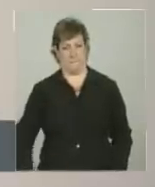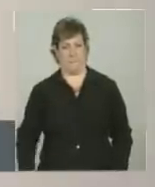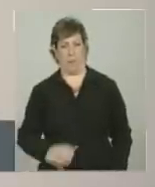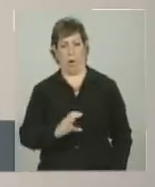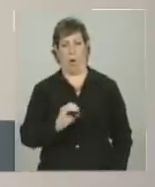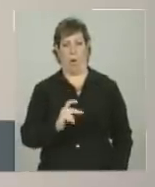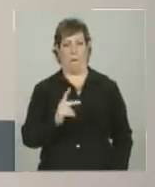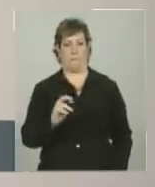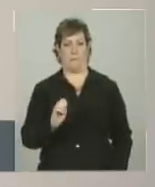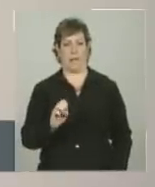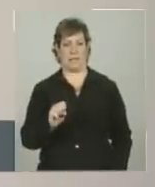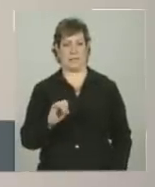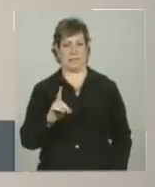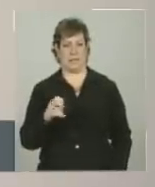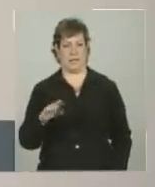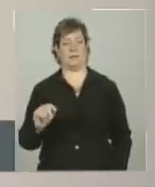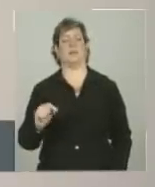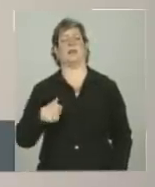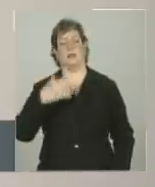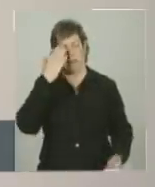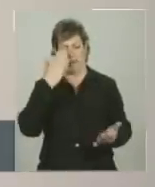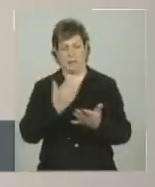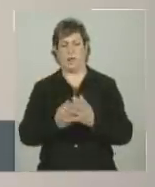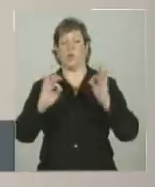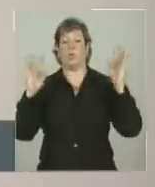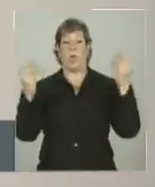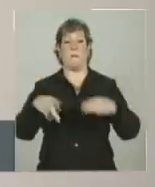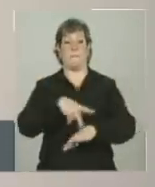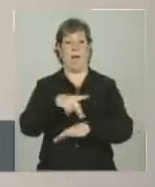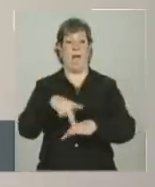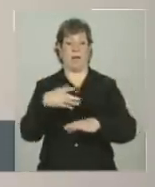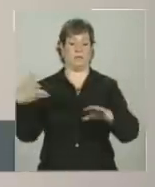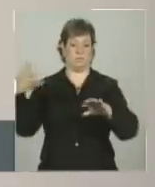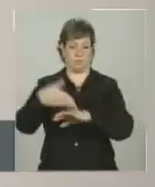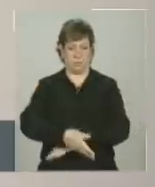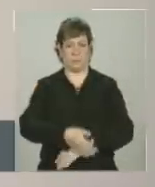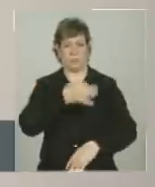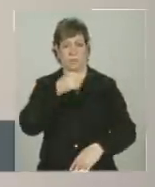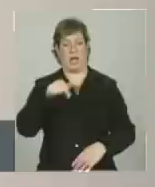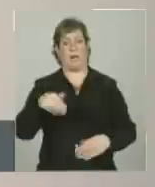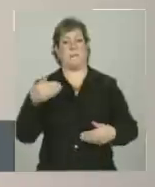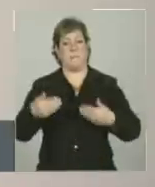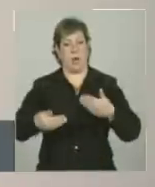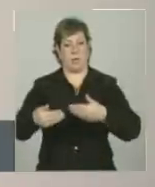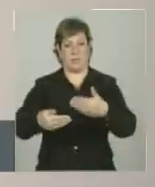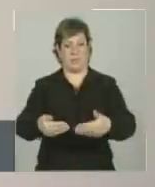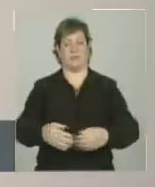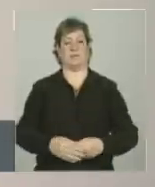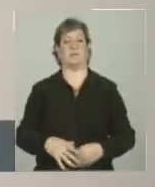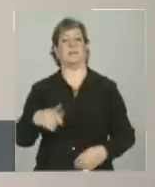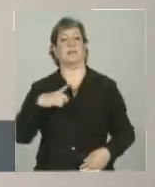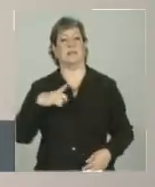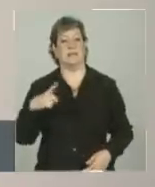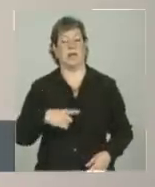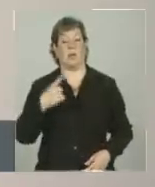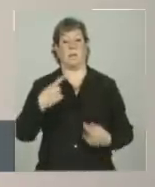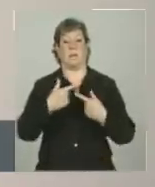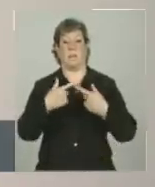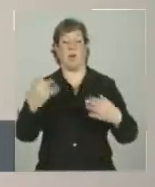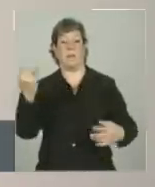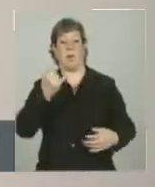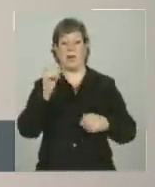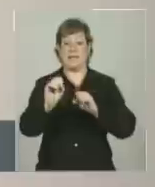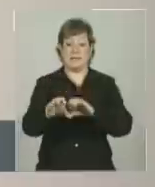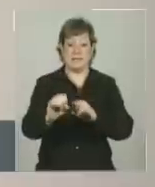Acreditamos que todos os países que participam desse processo têm algo a ensinar e